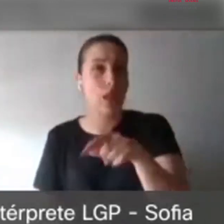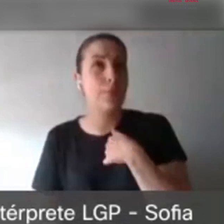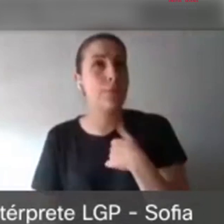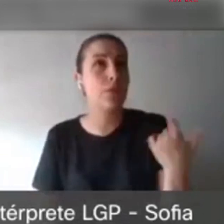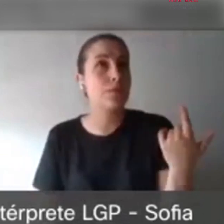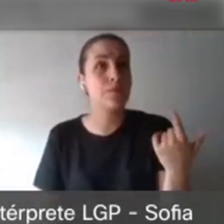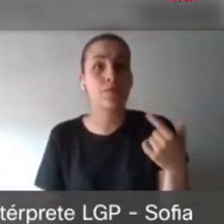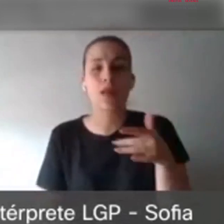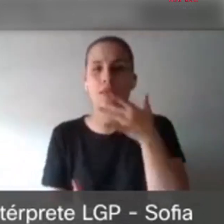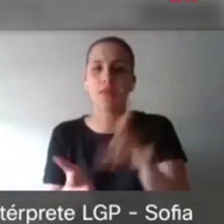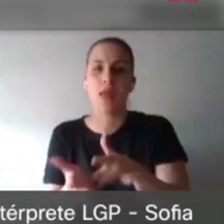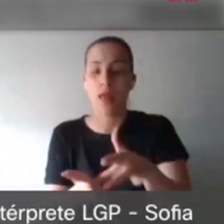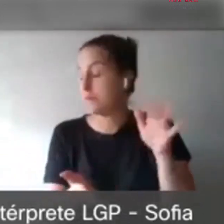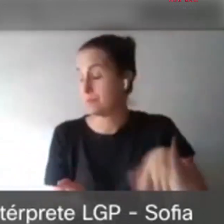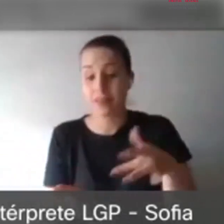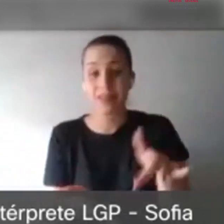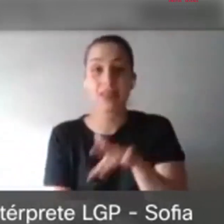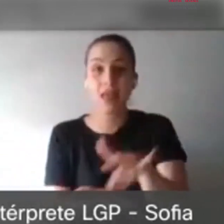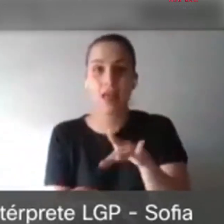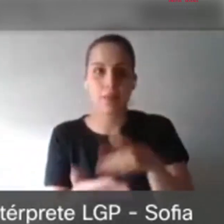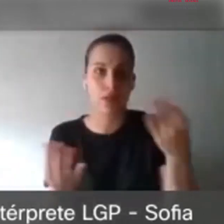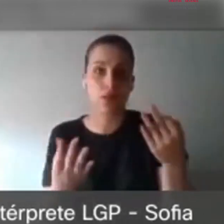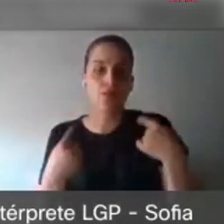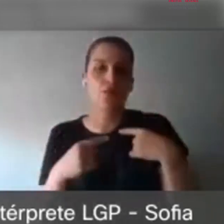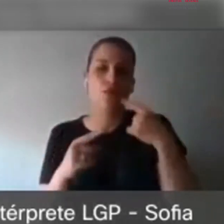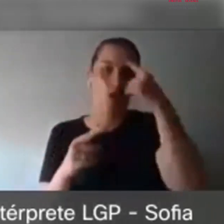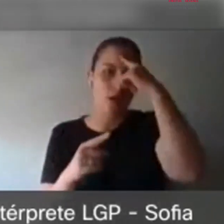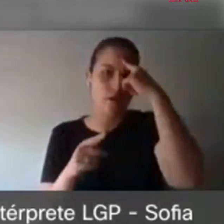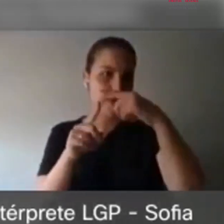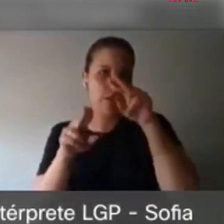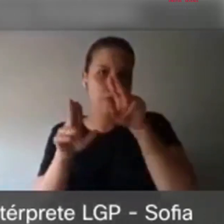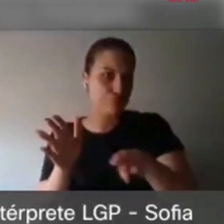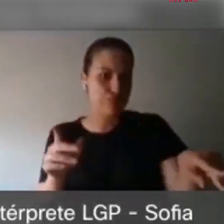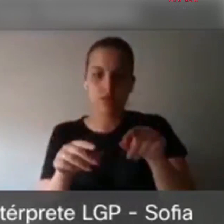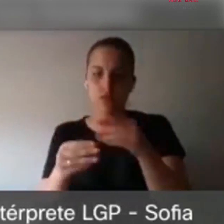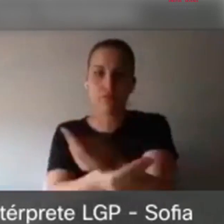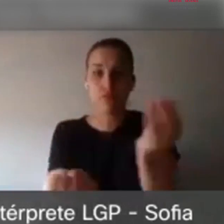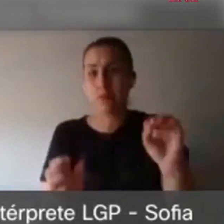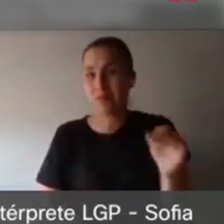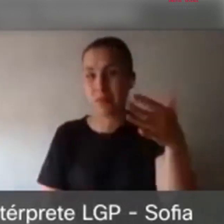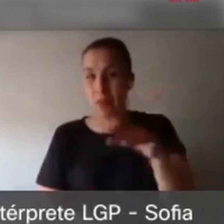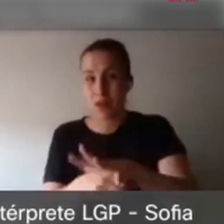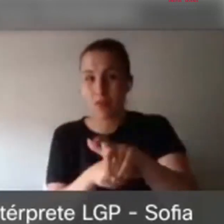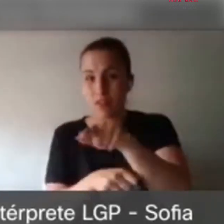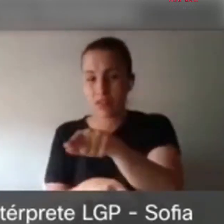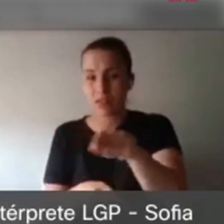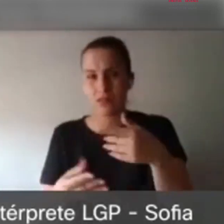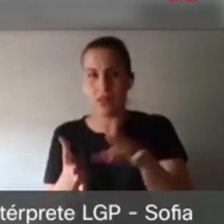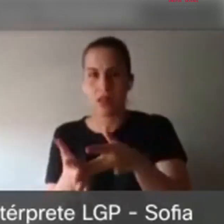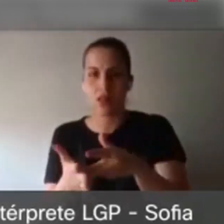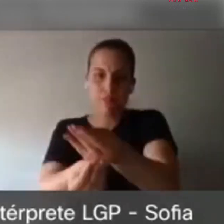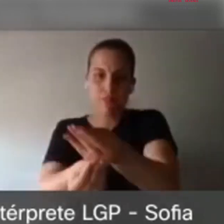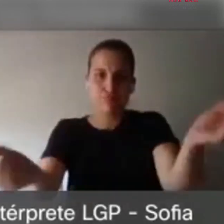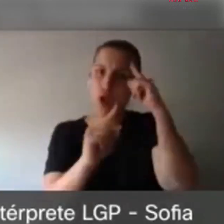os tablets que foram distribuídos em várias enfermarias, particularmente nas enfermarias Covid, para que os doentes